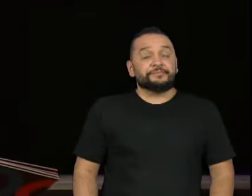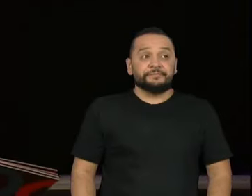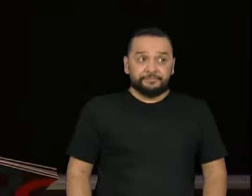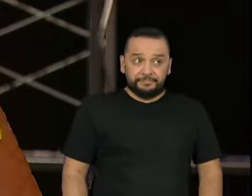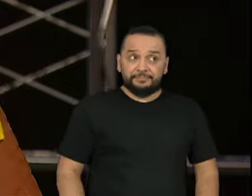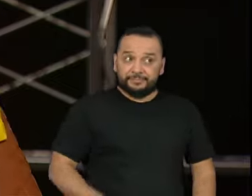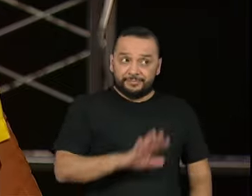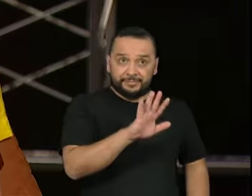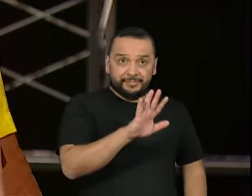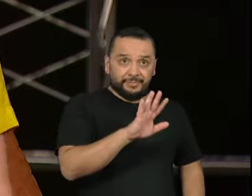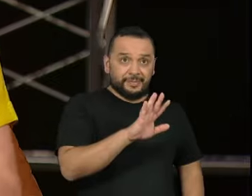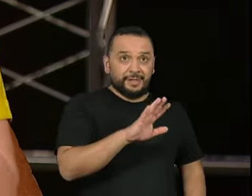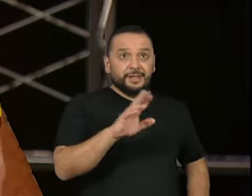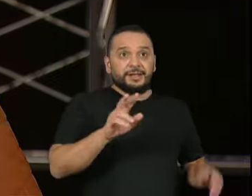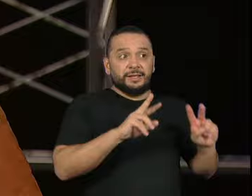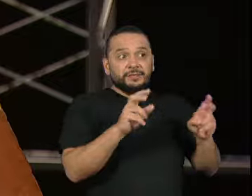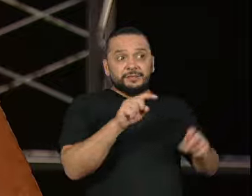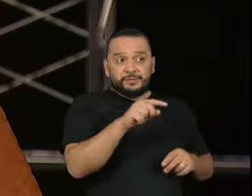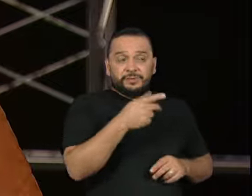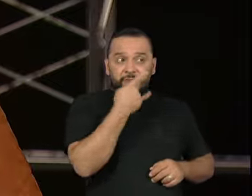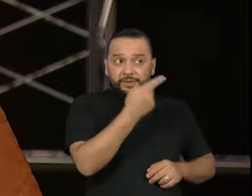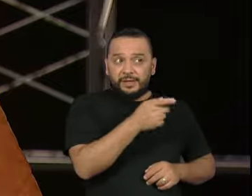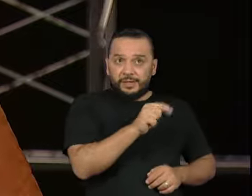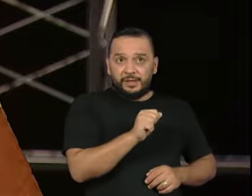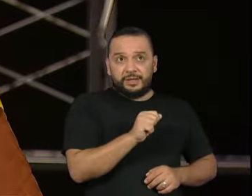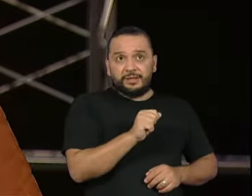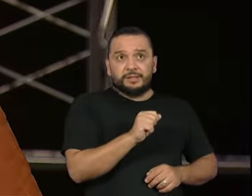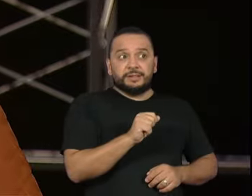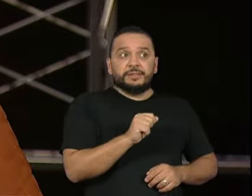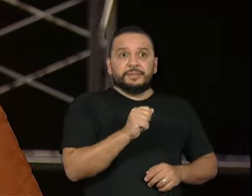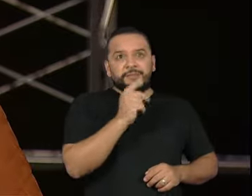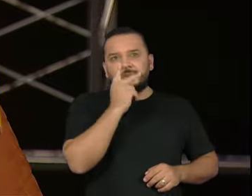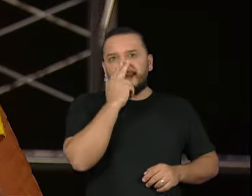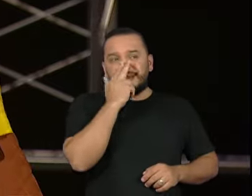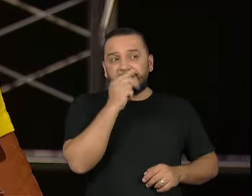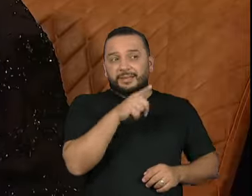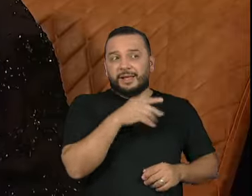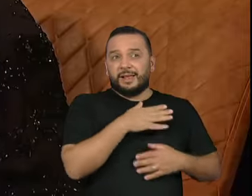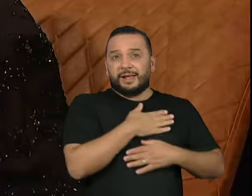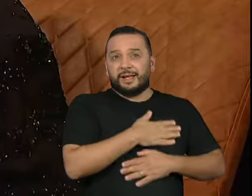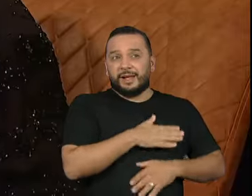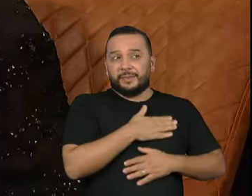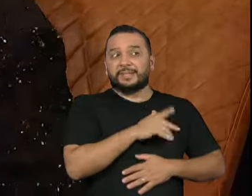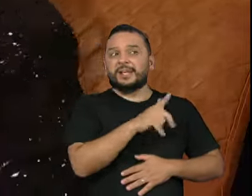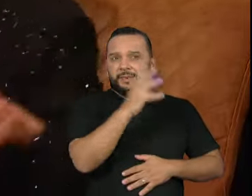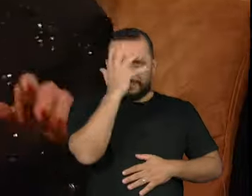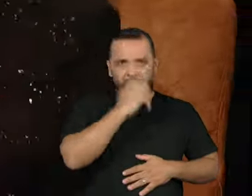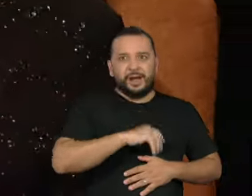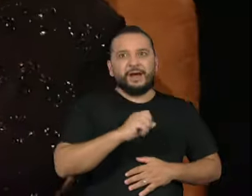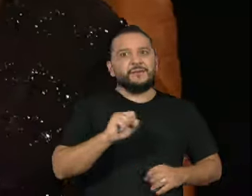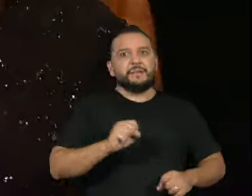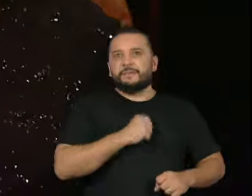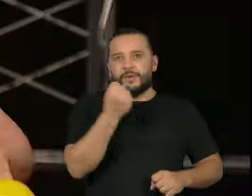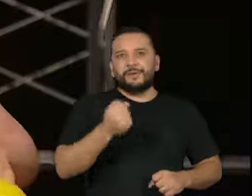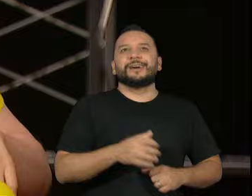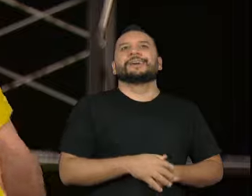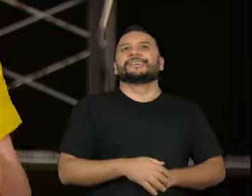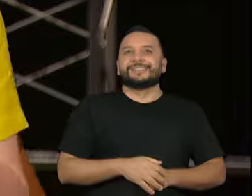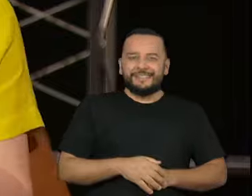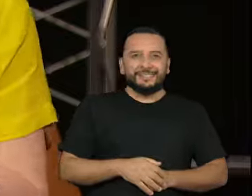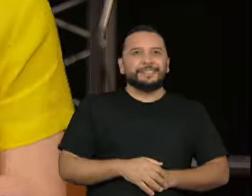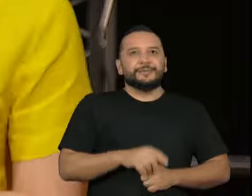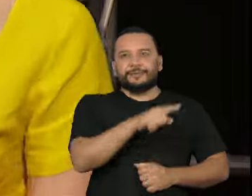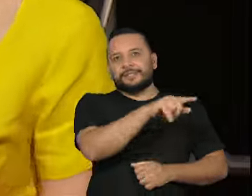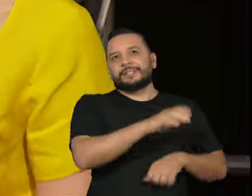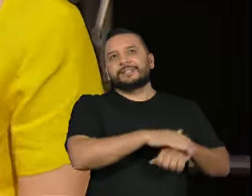naquele assunto, Cris? Falam que ela tem jeito de ser mansinha, mas ela é brava, hein? Mas vai, deixa pra